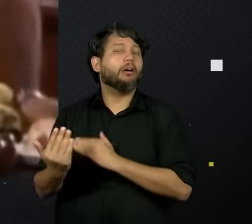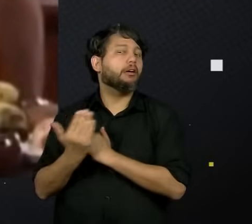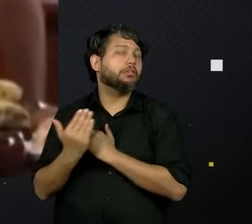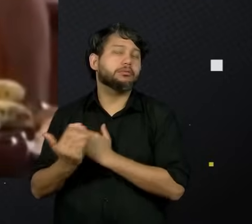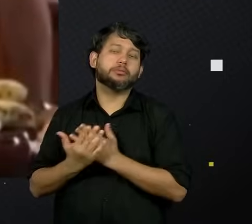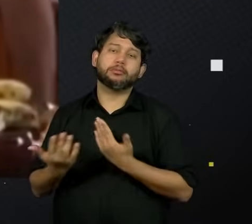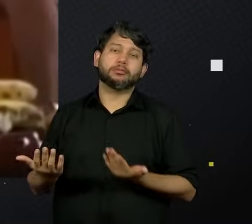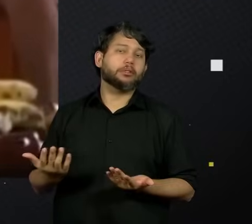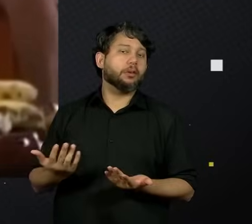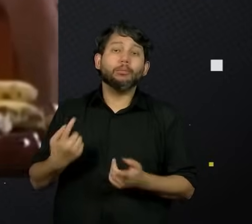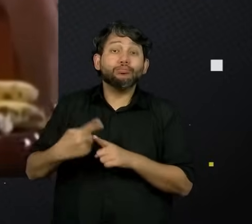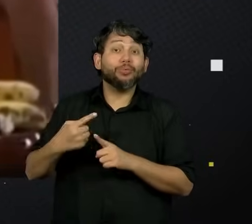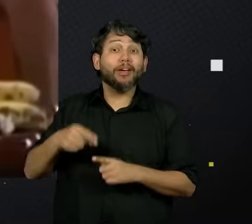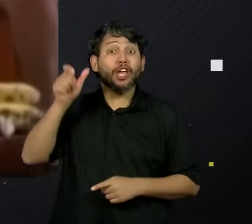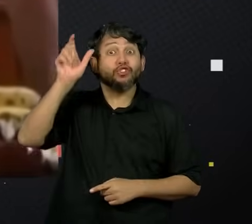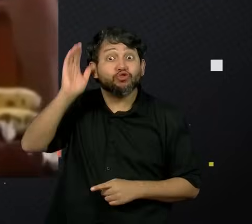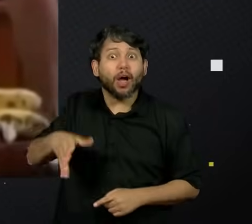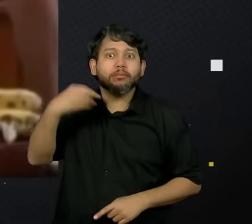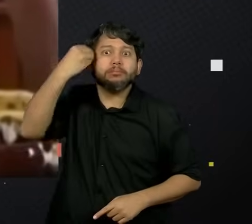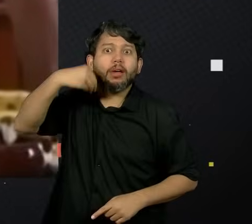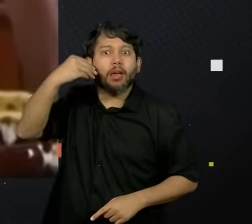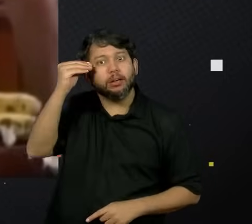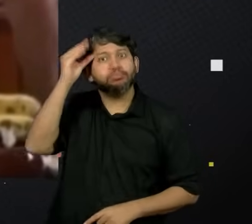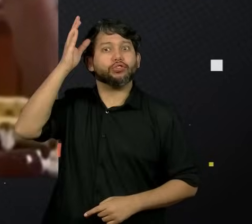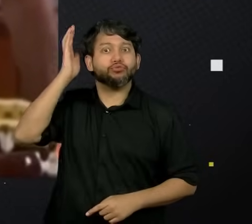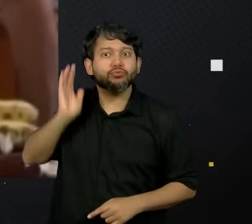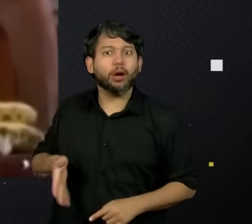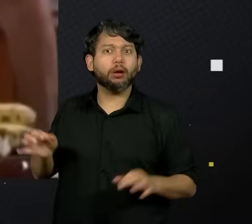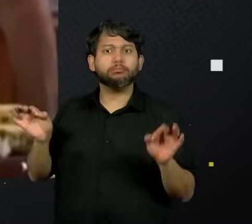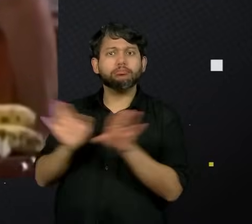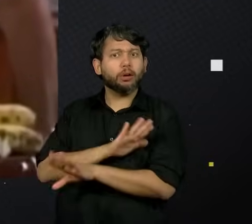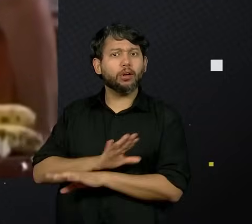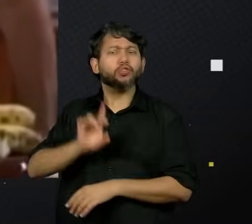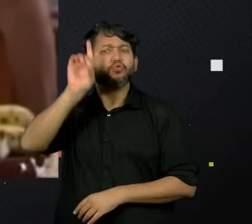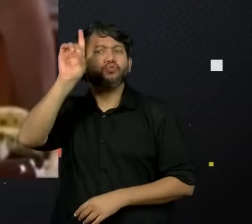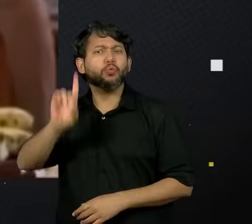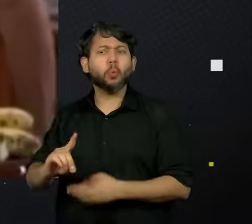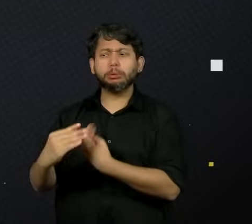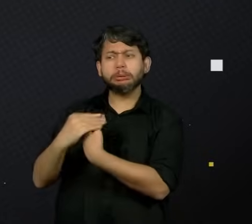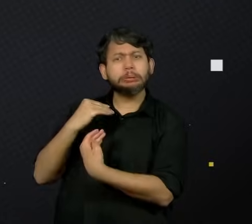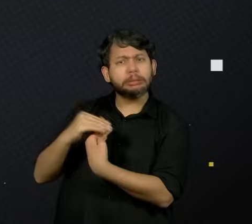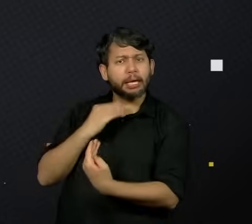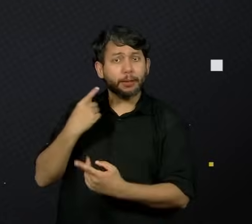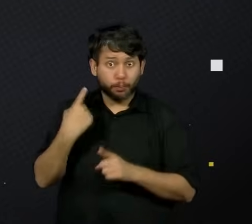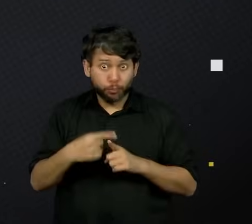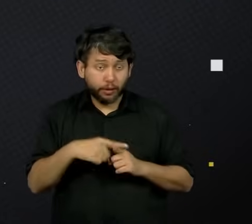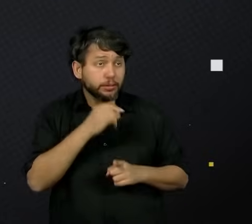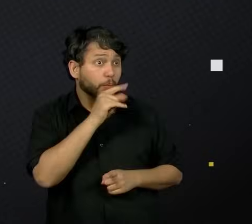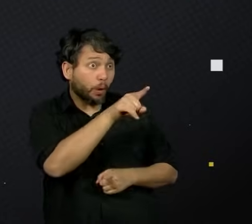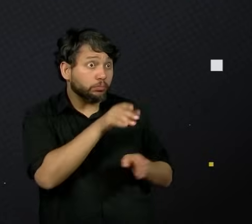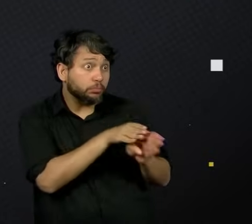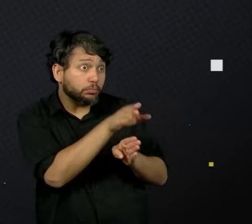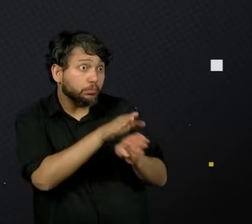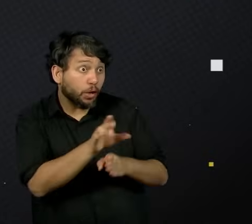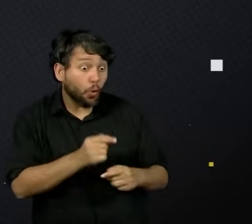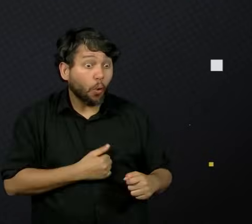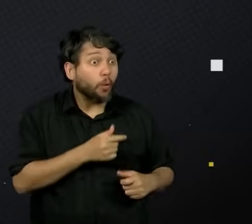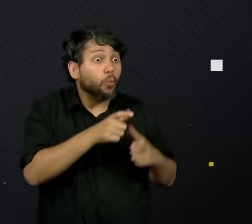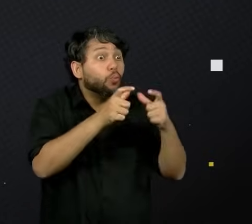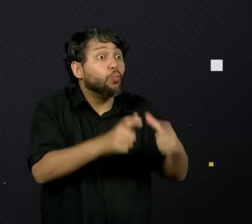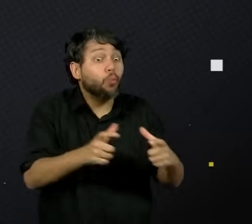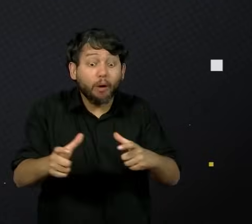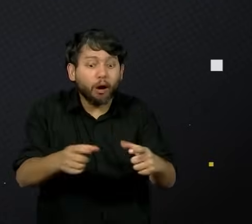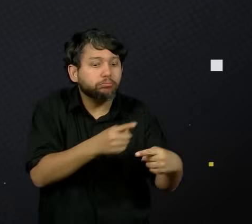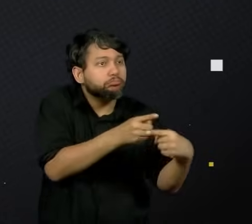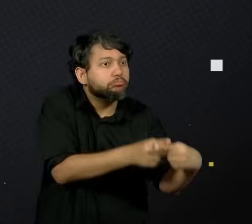muito como homem, como diretor, sabe? Enfim, ele dirigia a cena, conversava com o ator, a marcação de cena, e